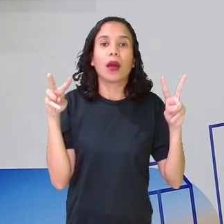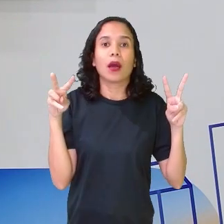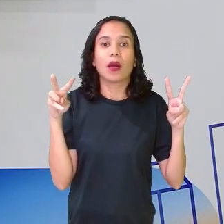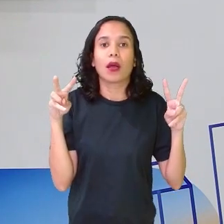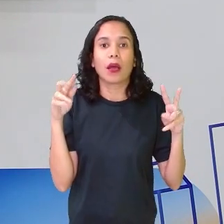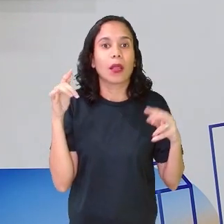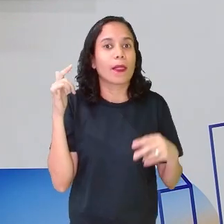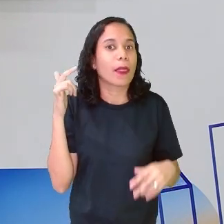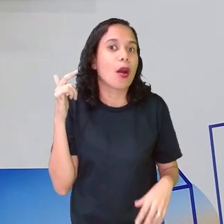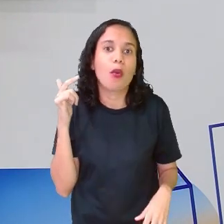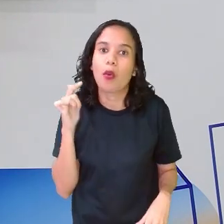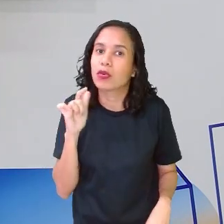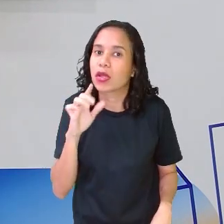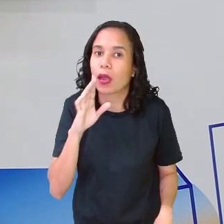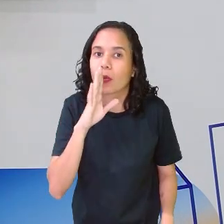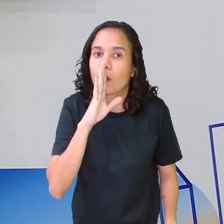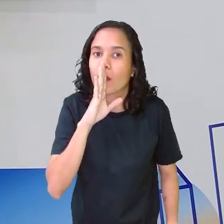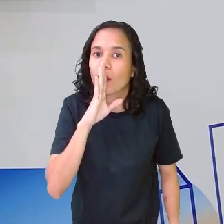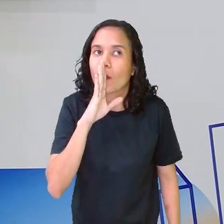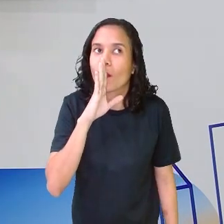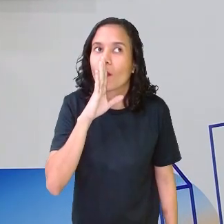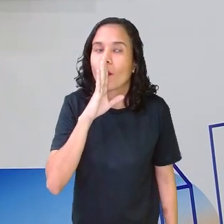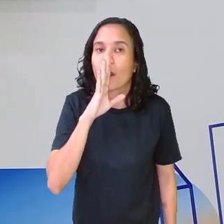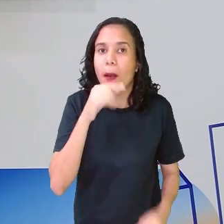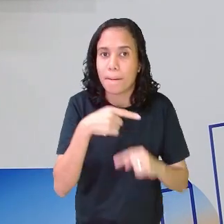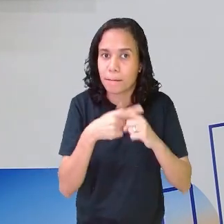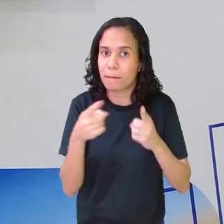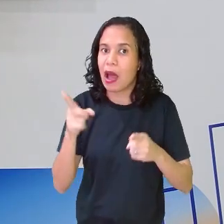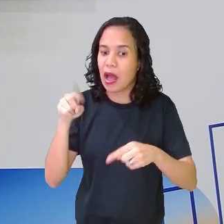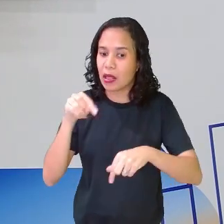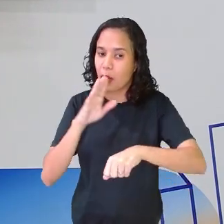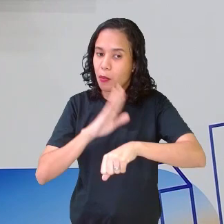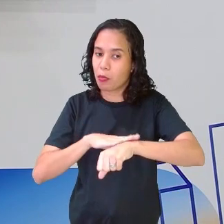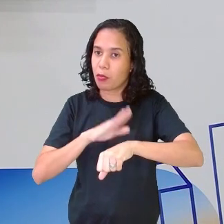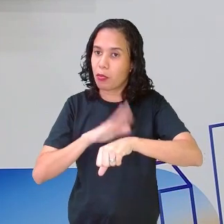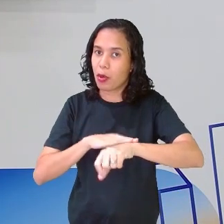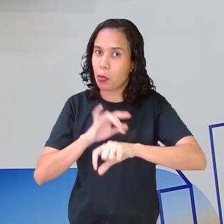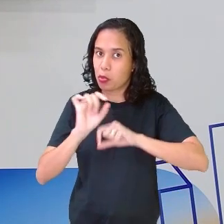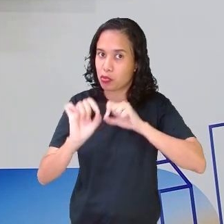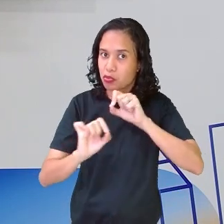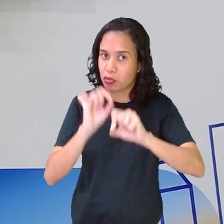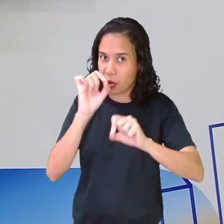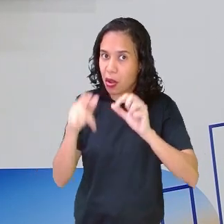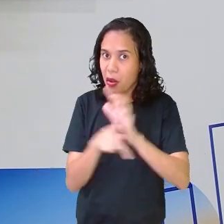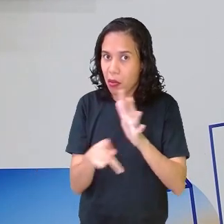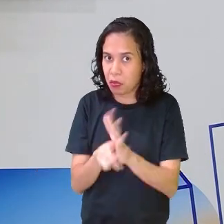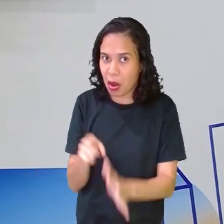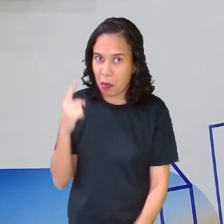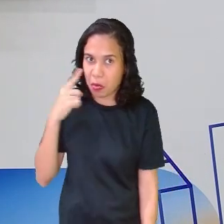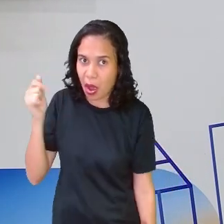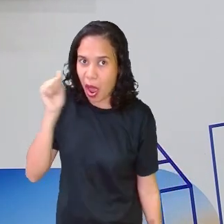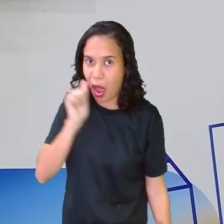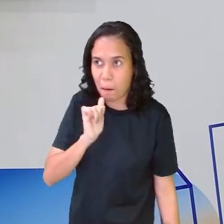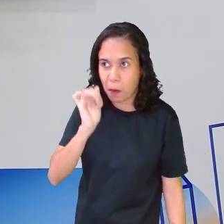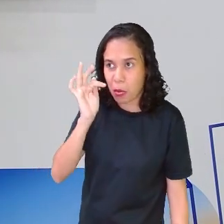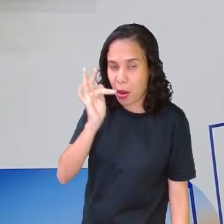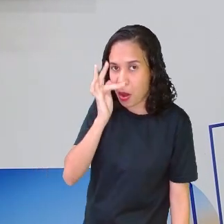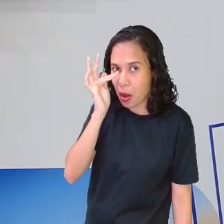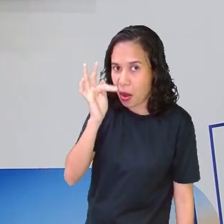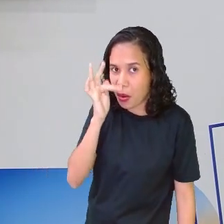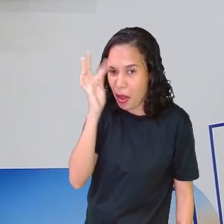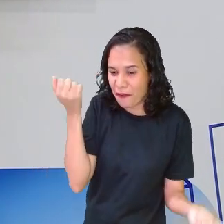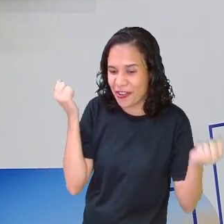não se escuta mais o assovio. Mas é a hora que a comadre Fulozinha